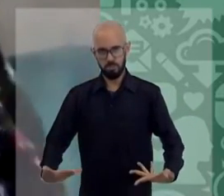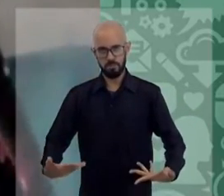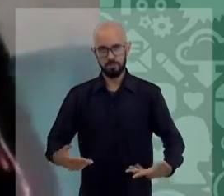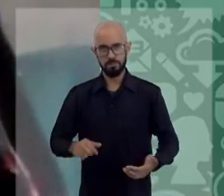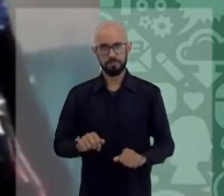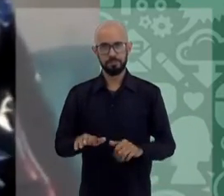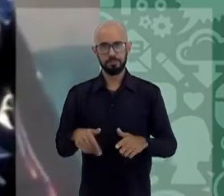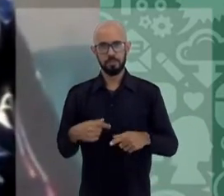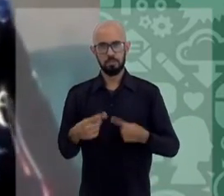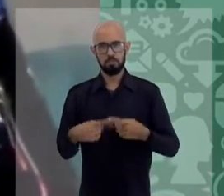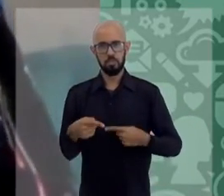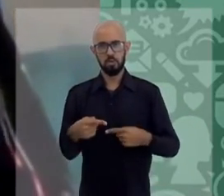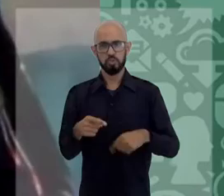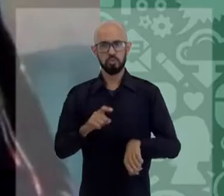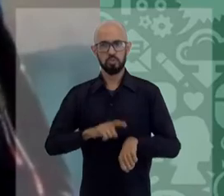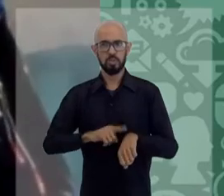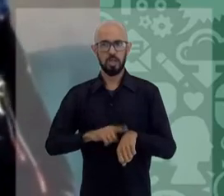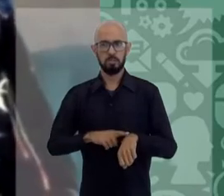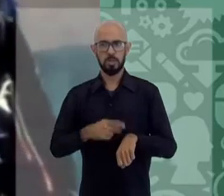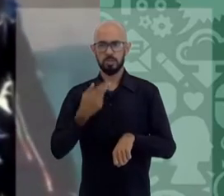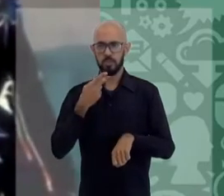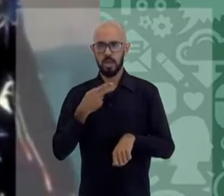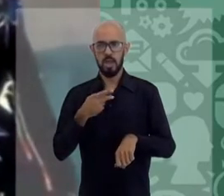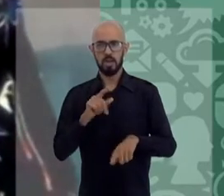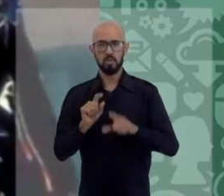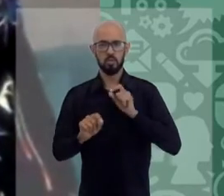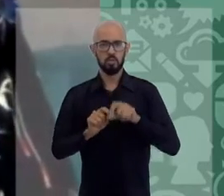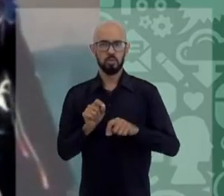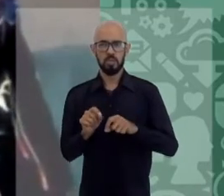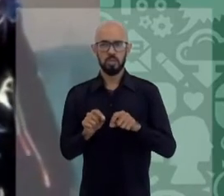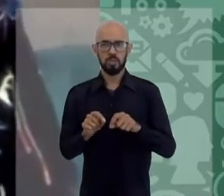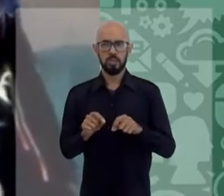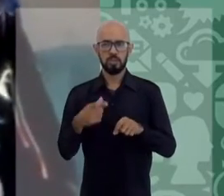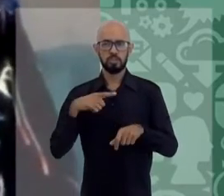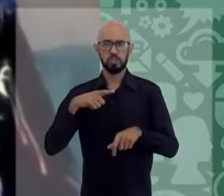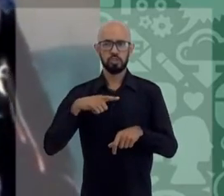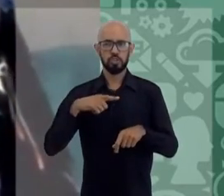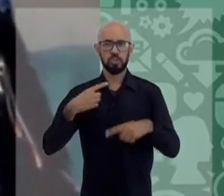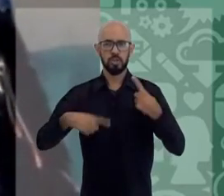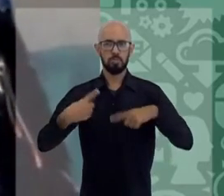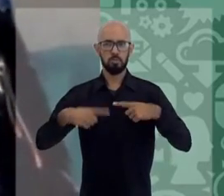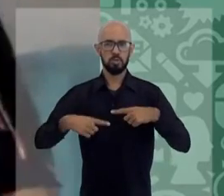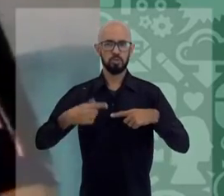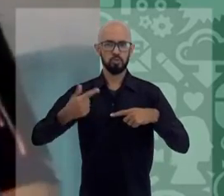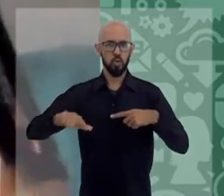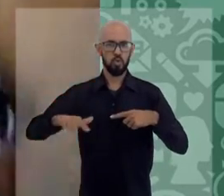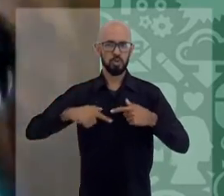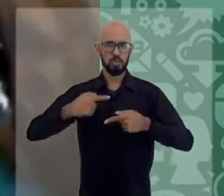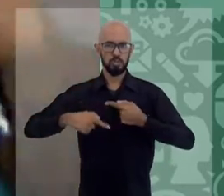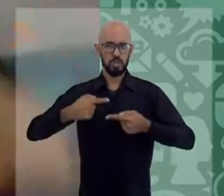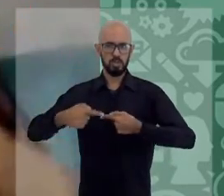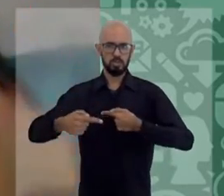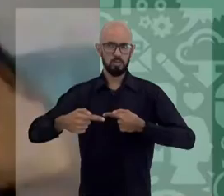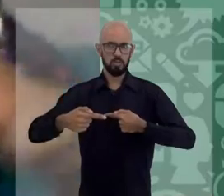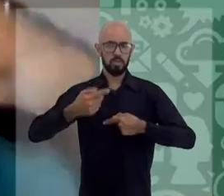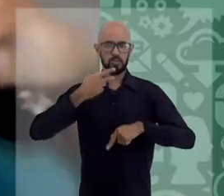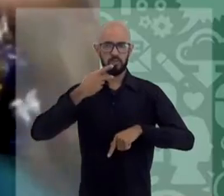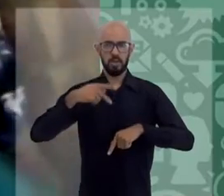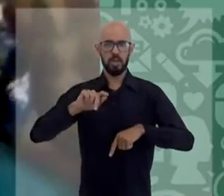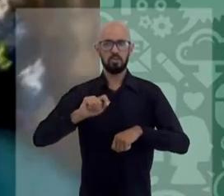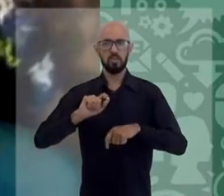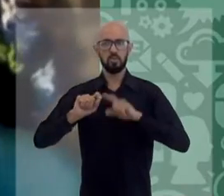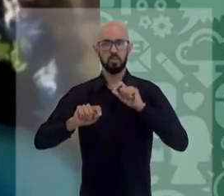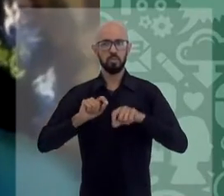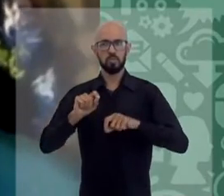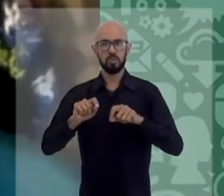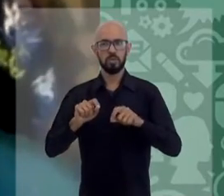ao longo do tempo. Depois de um tempo, eles falaram, pelo menos tinha aquele político que é de uma outra geração,